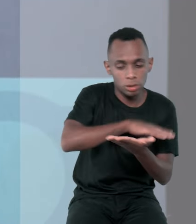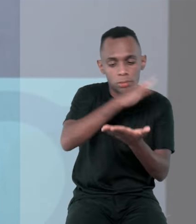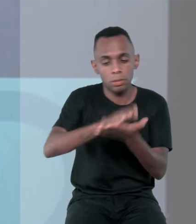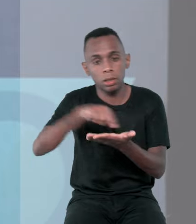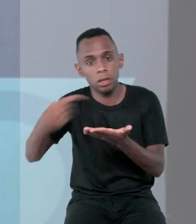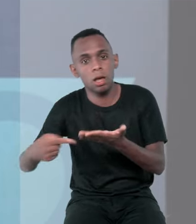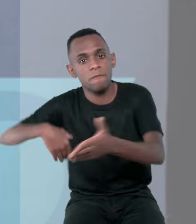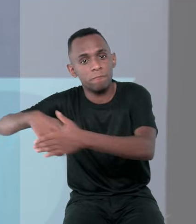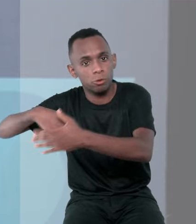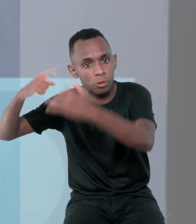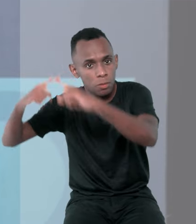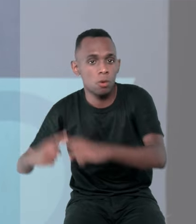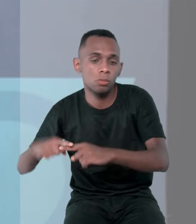bola.